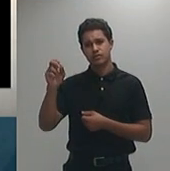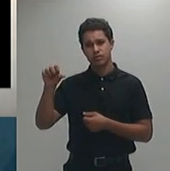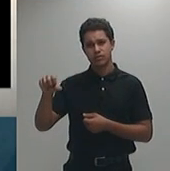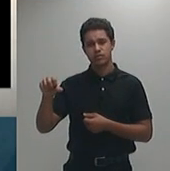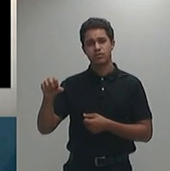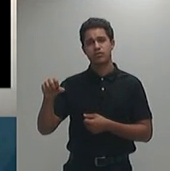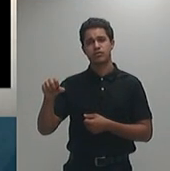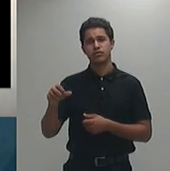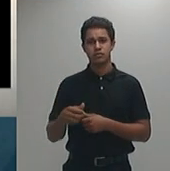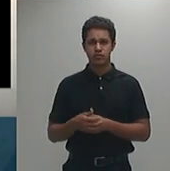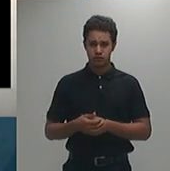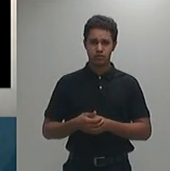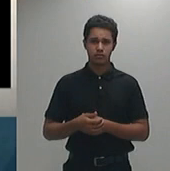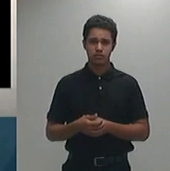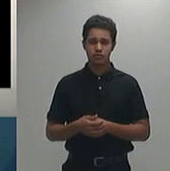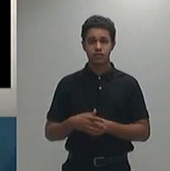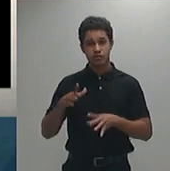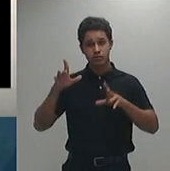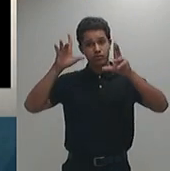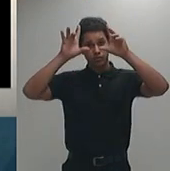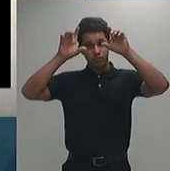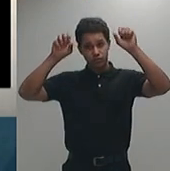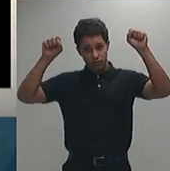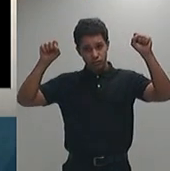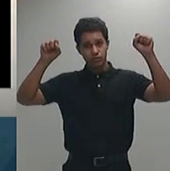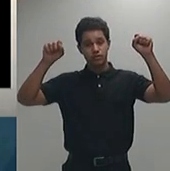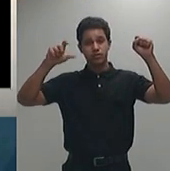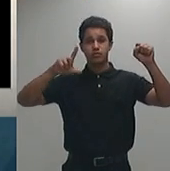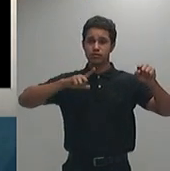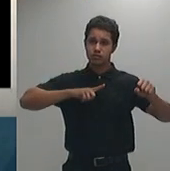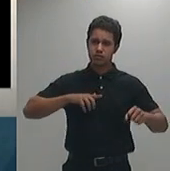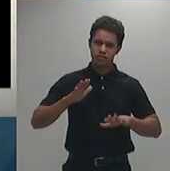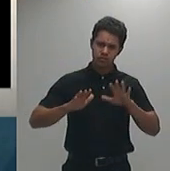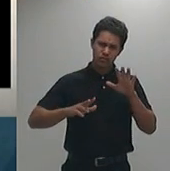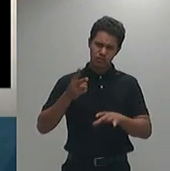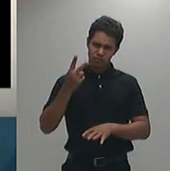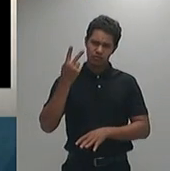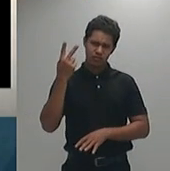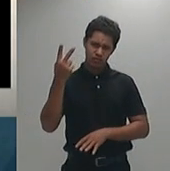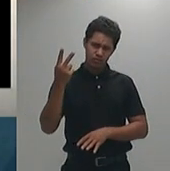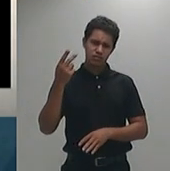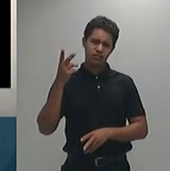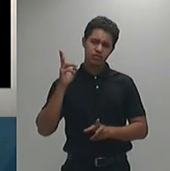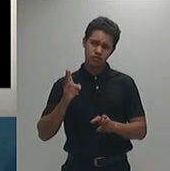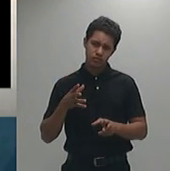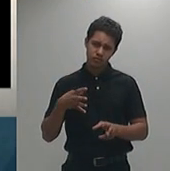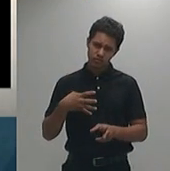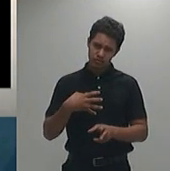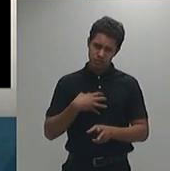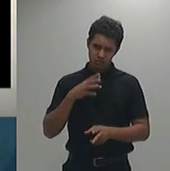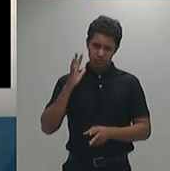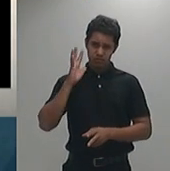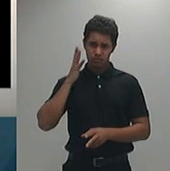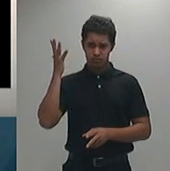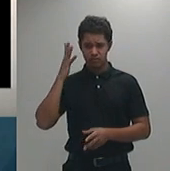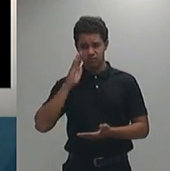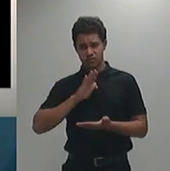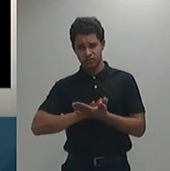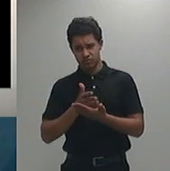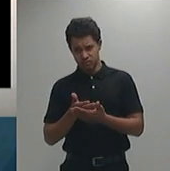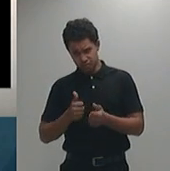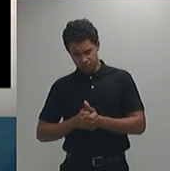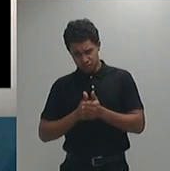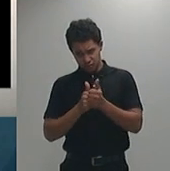o tribunal tem pelo menos dois precedentes no sentido de determinar a interpretação conjunta de ambos